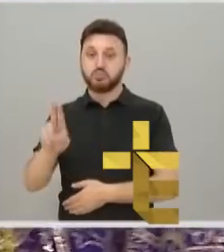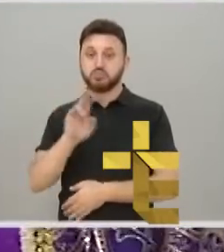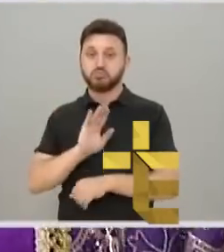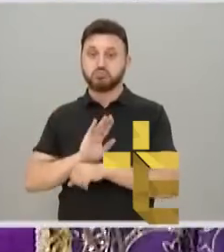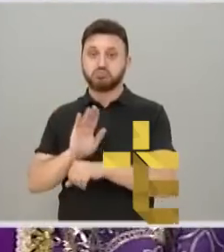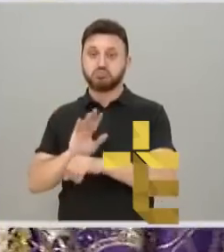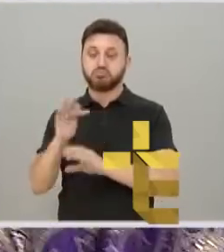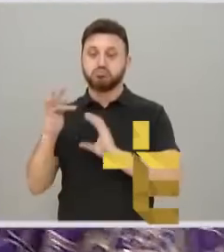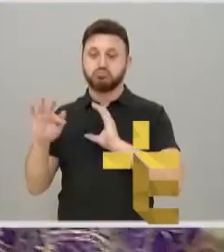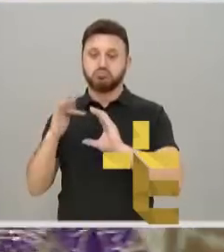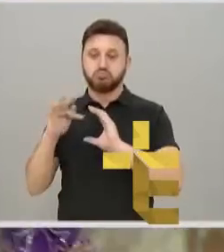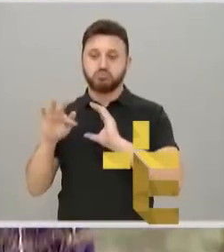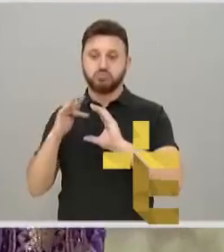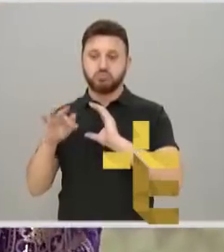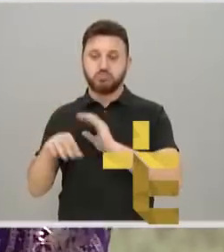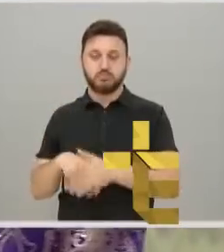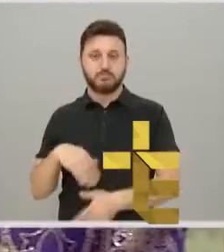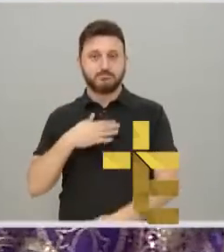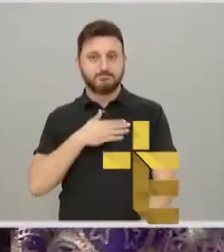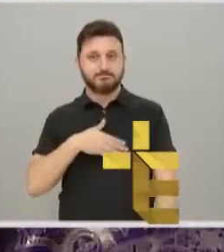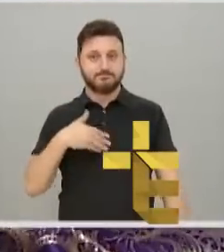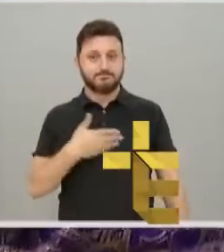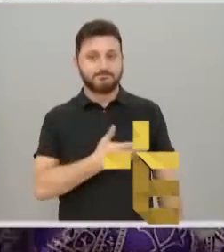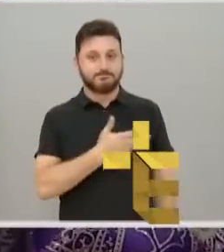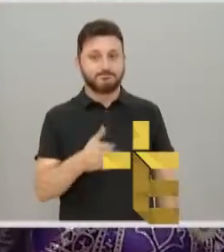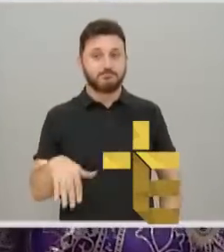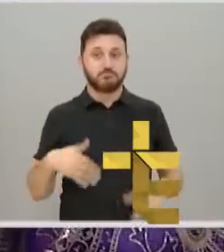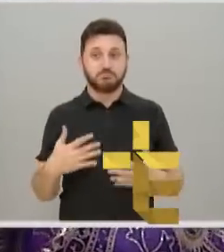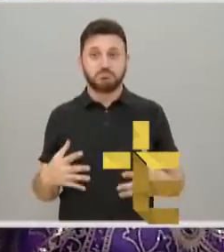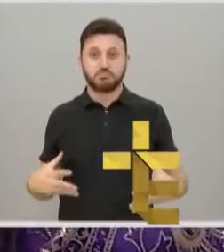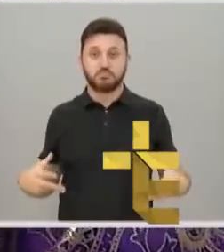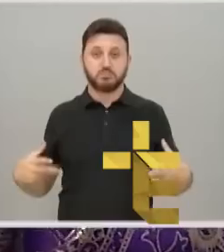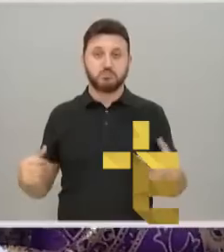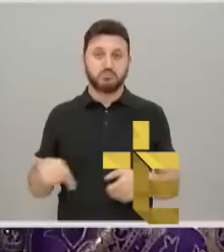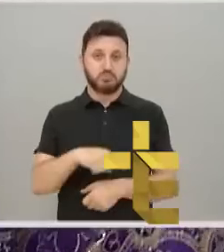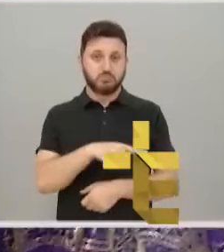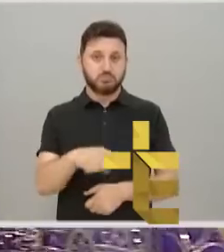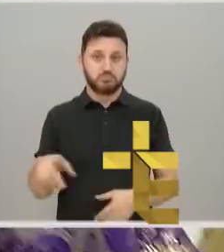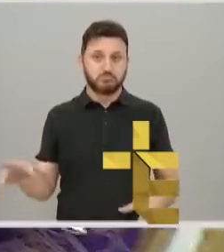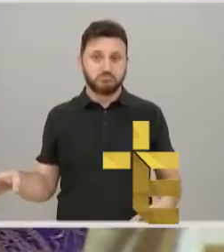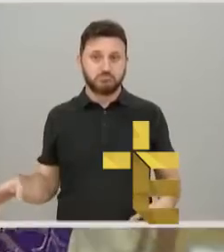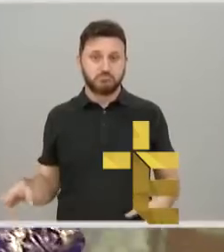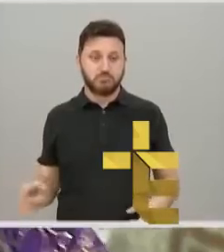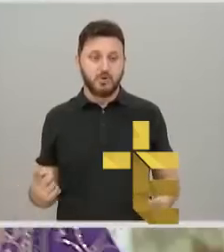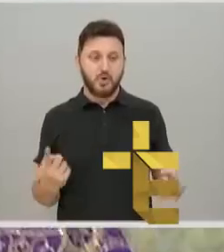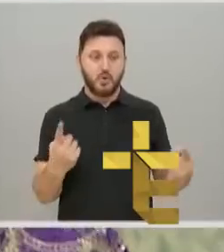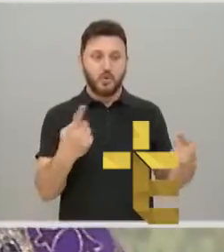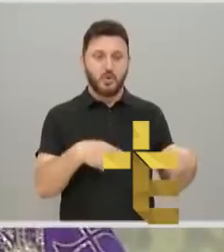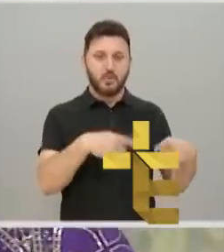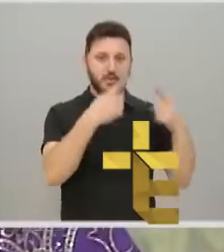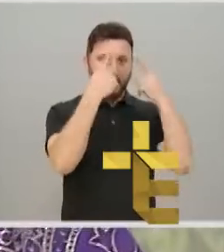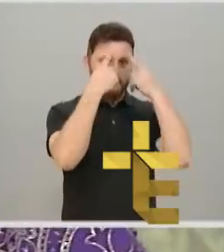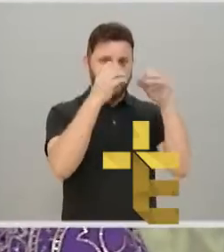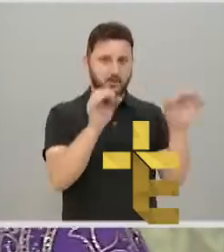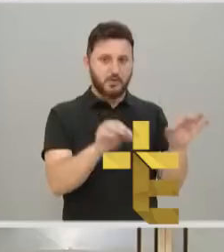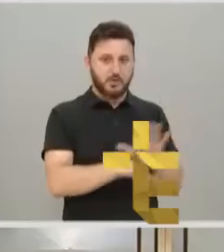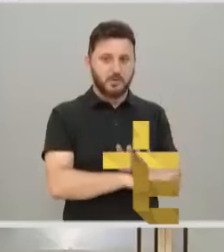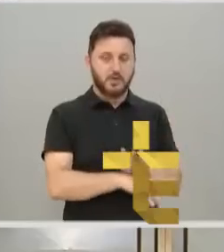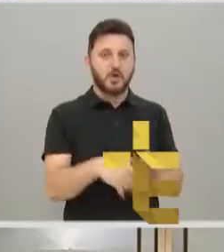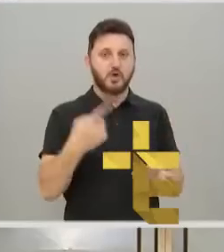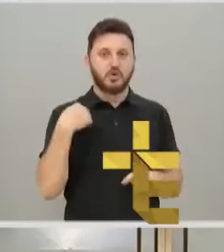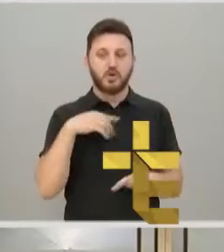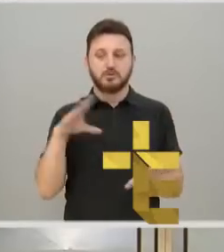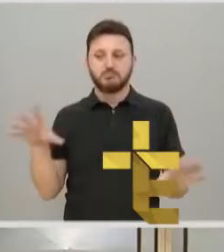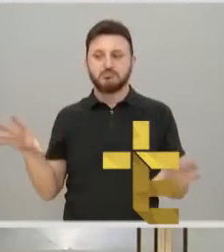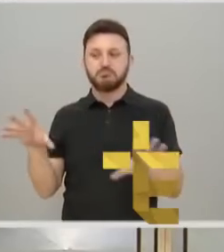campanha da fraternidade. Meus irmãos, quando todos estão remando contra, entremos na unidade